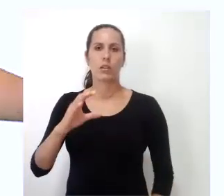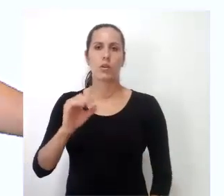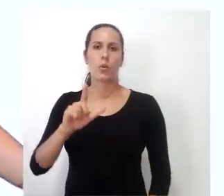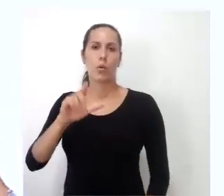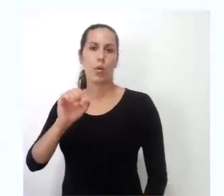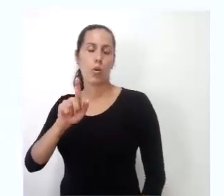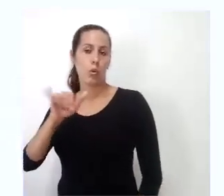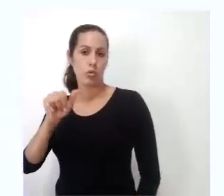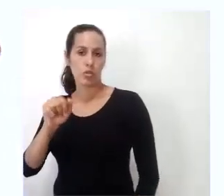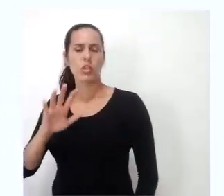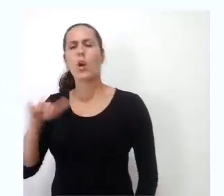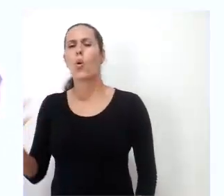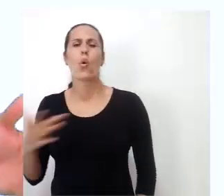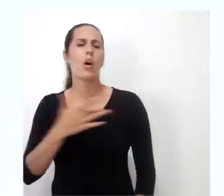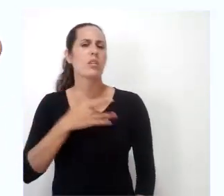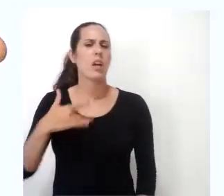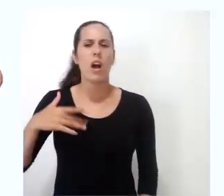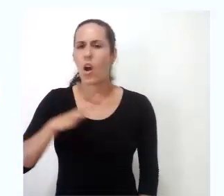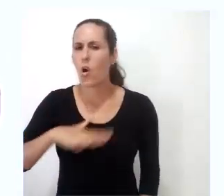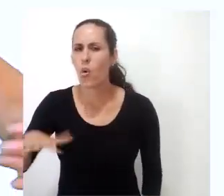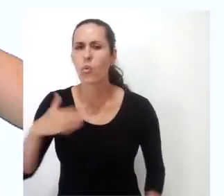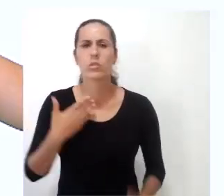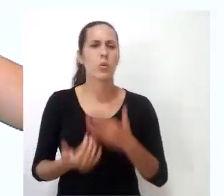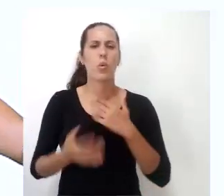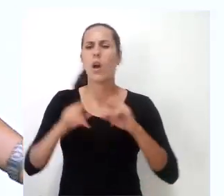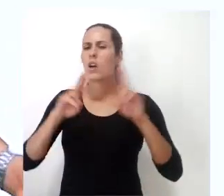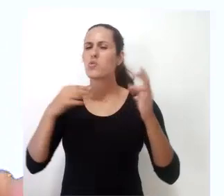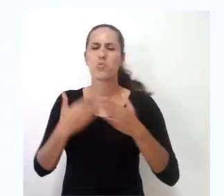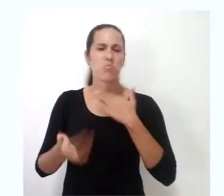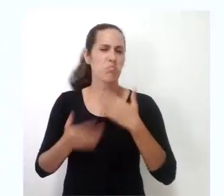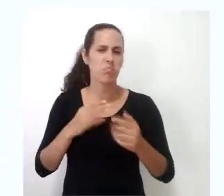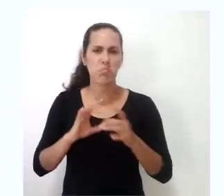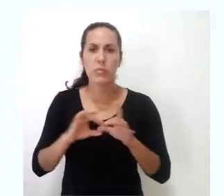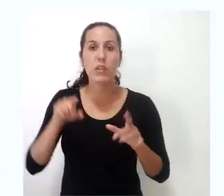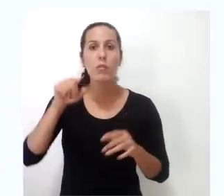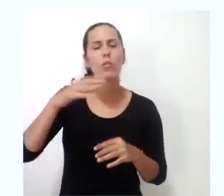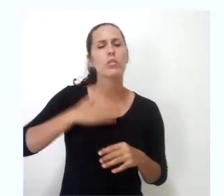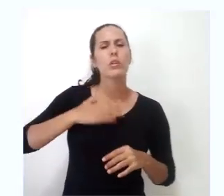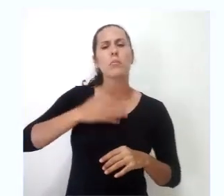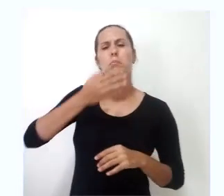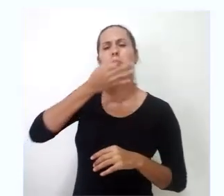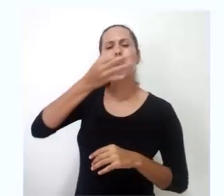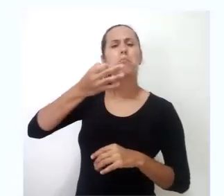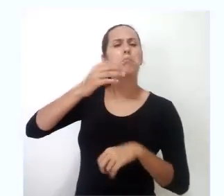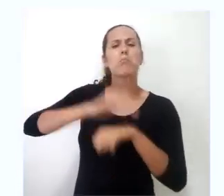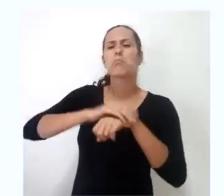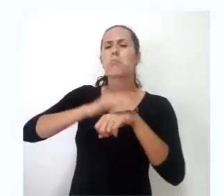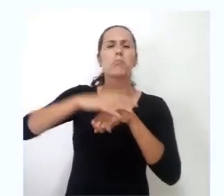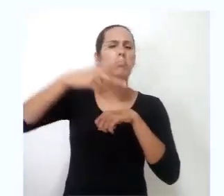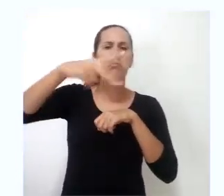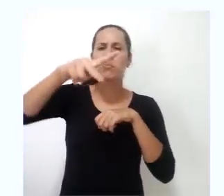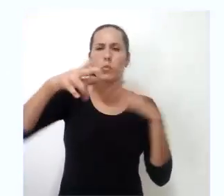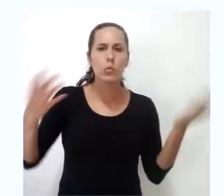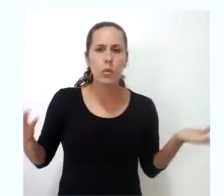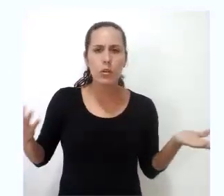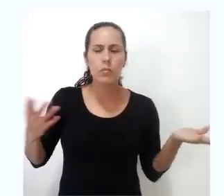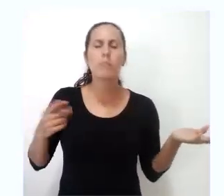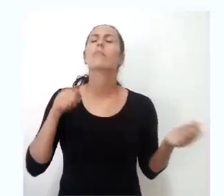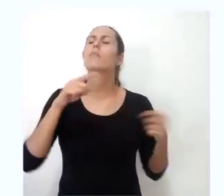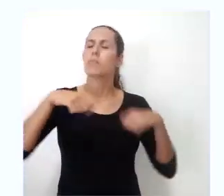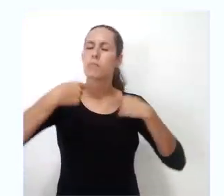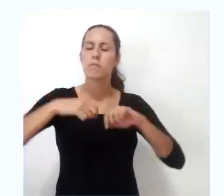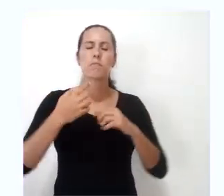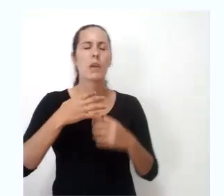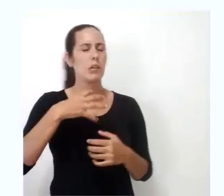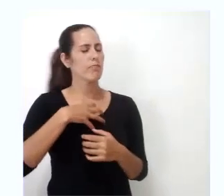da ecologia ou da saúde, seja lá qual for o assunto, você tem a sua ideia, você tem o seu argumento e você